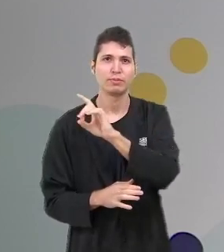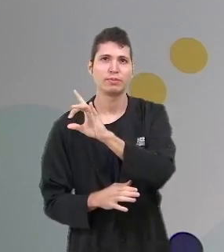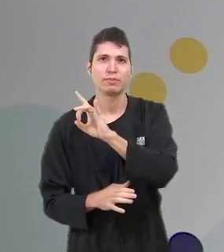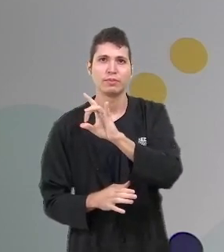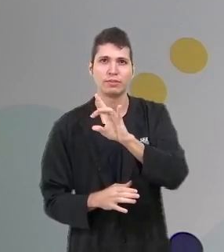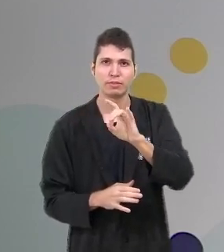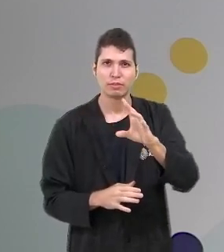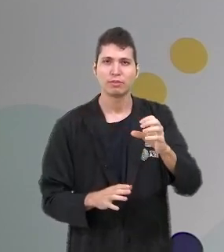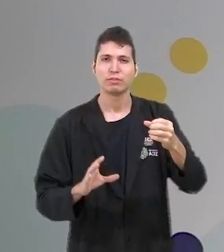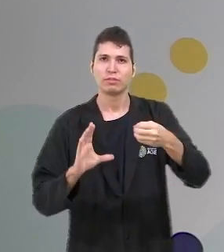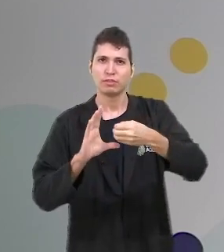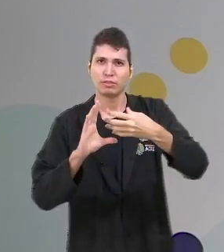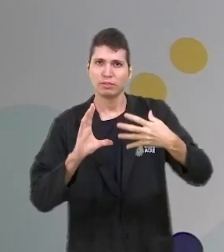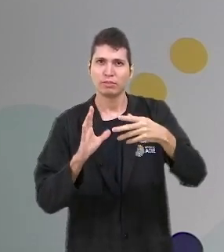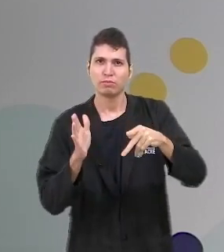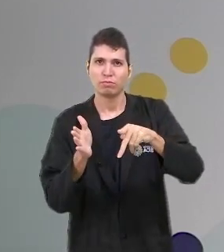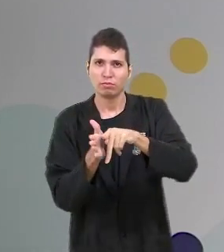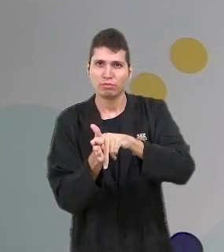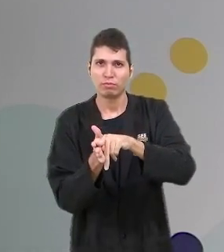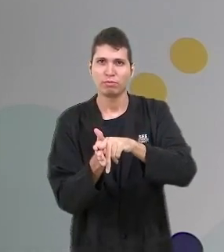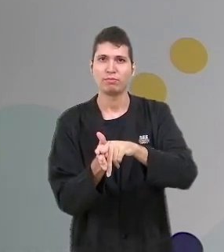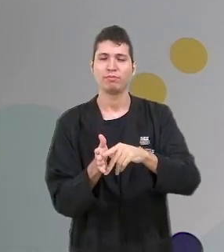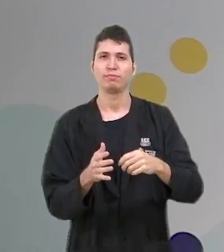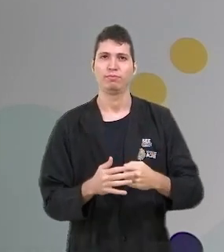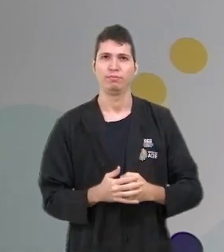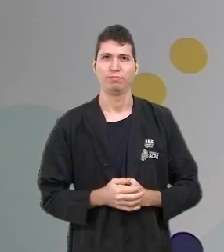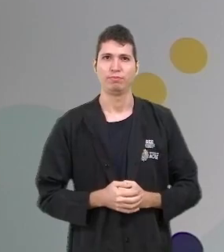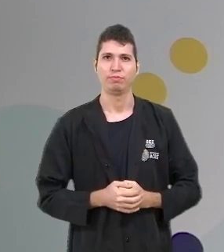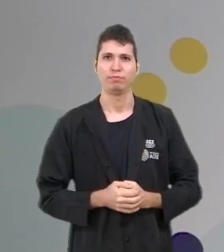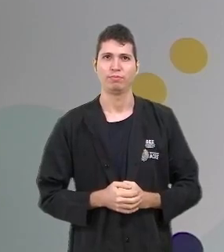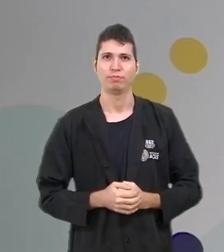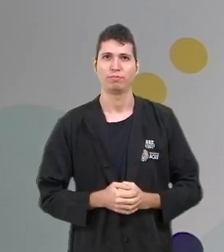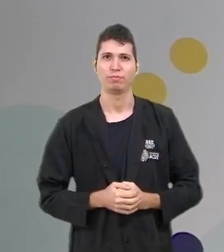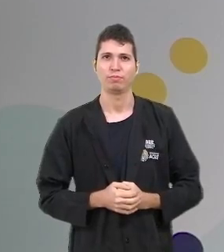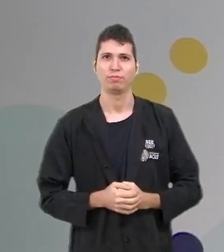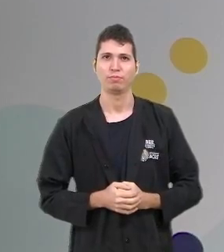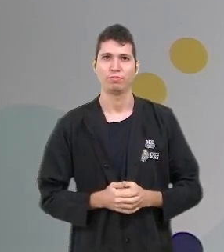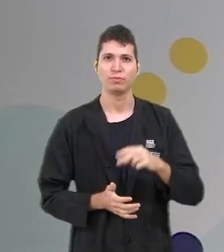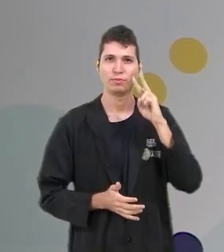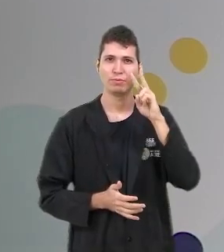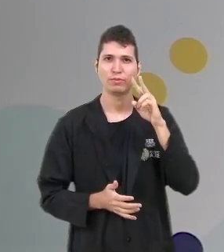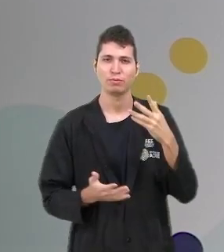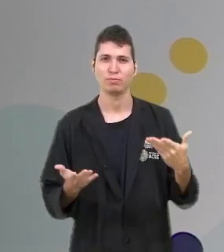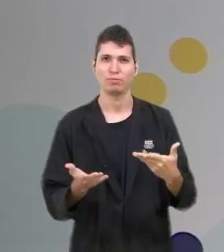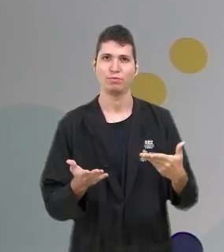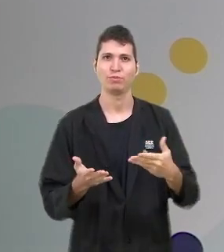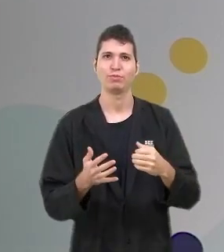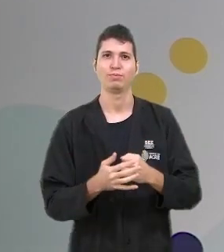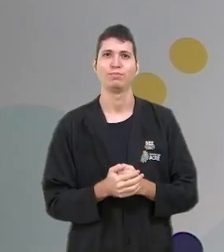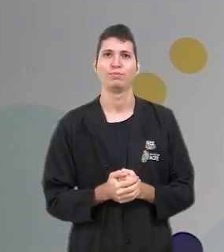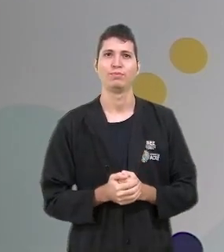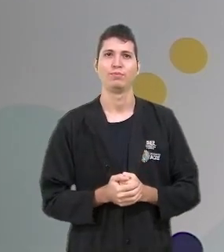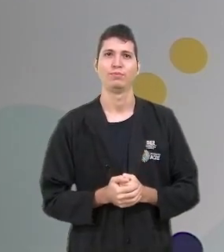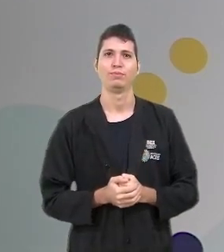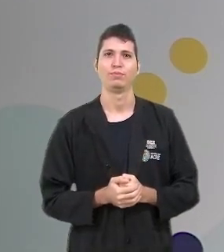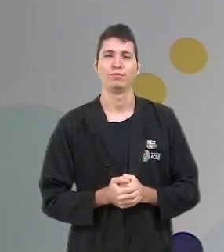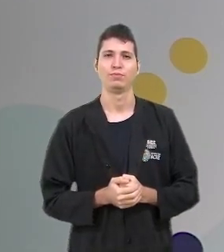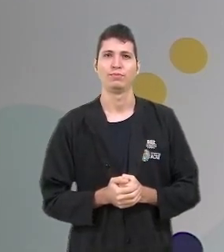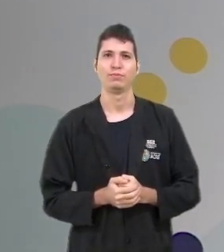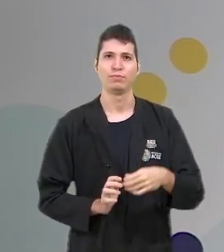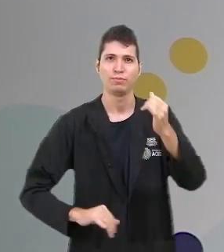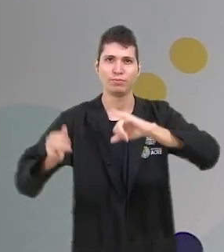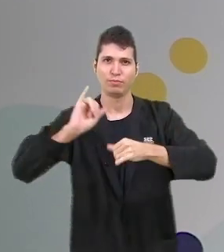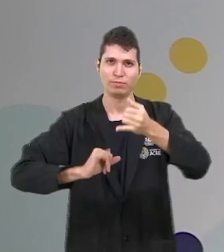certa características, a qual nós vamos ver na aula de hoje, tá? Então, os elementos químicos, eles